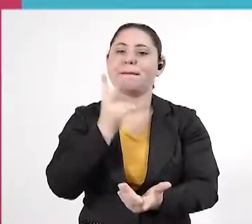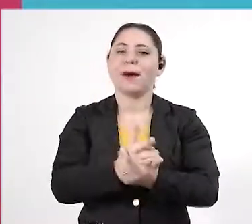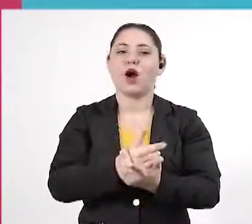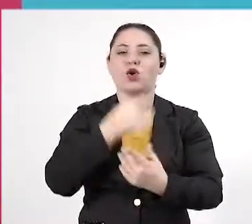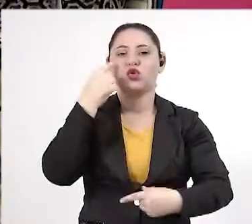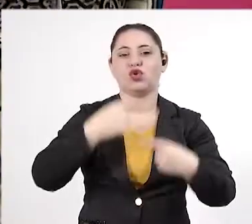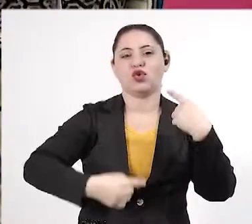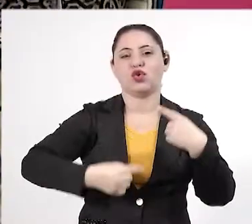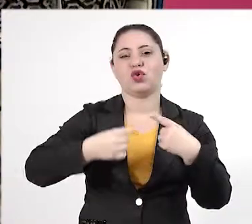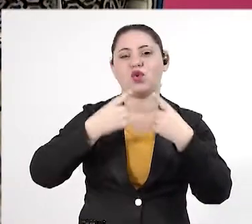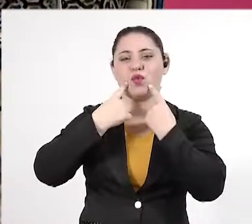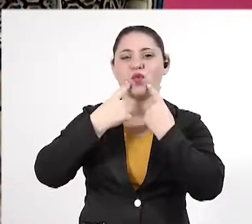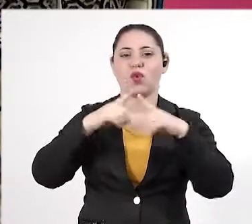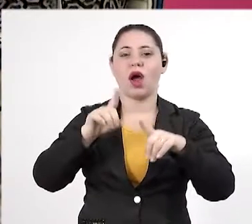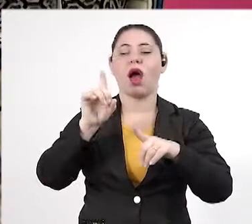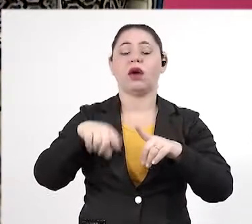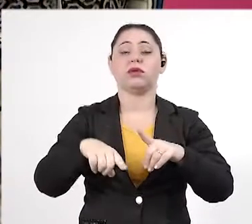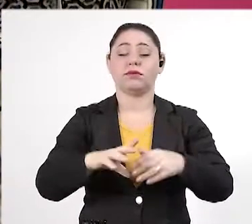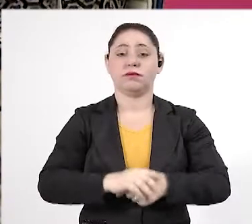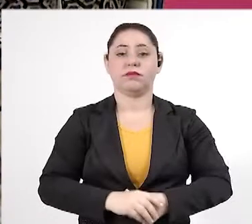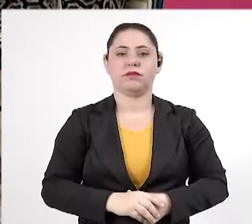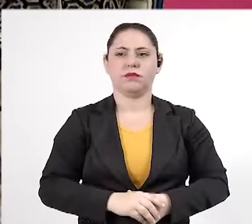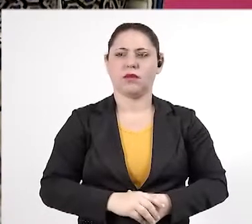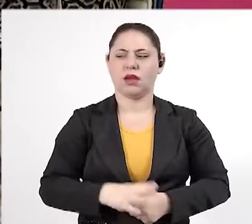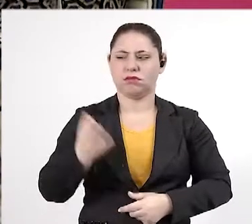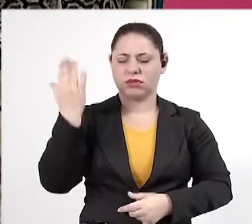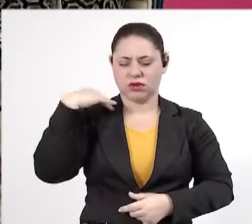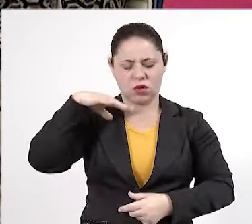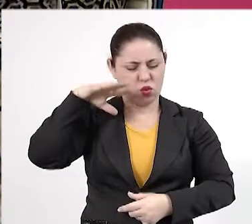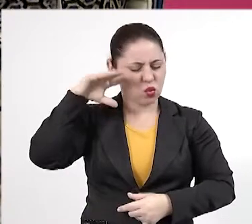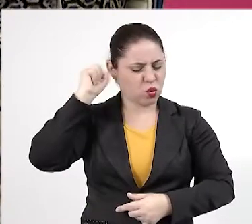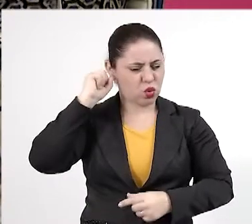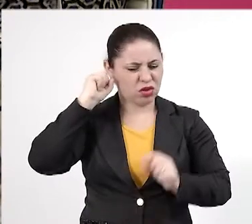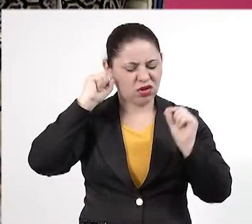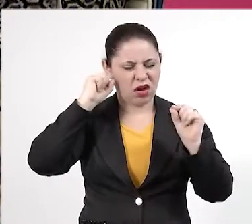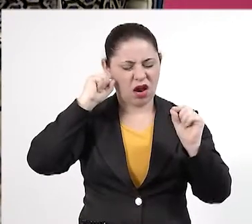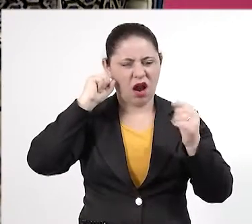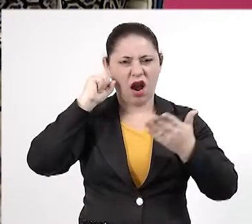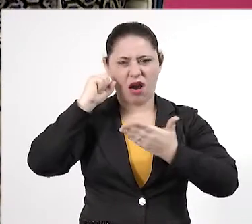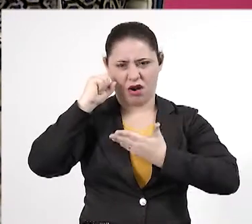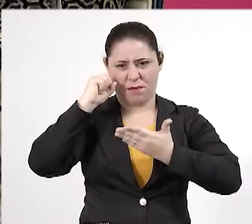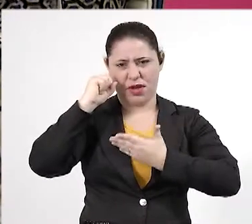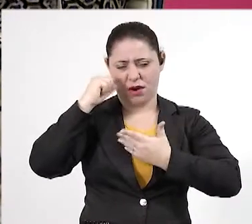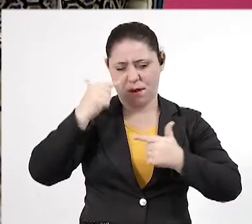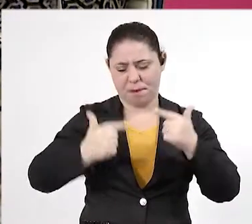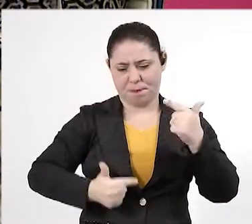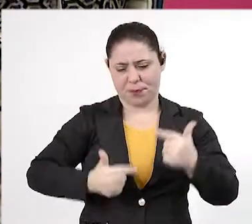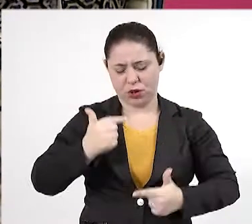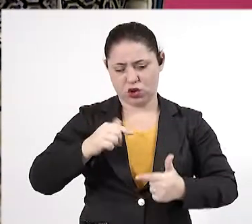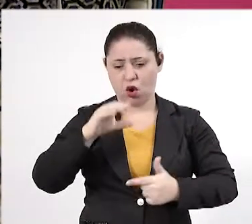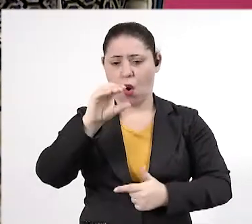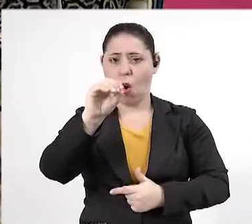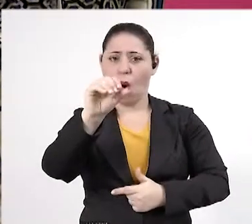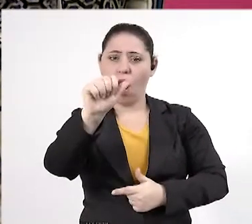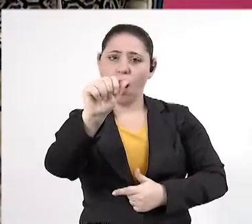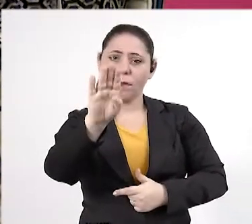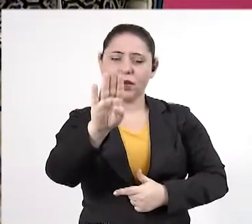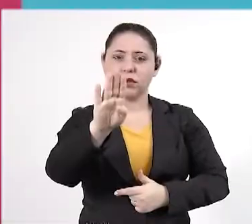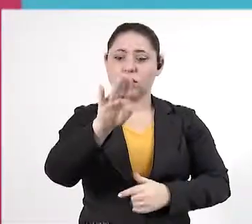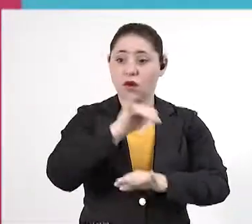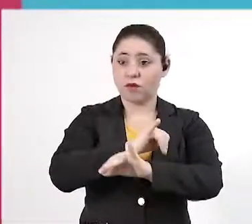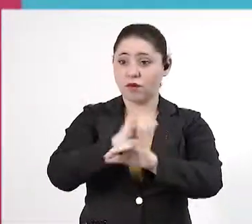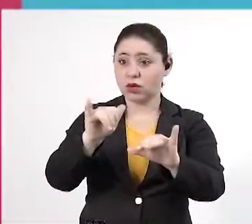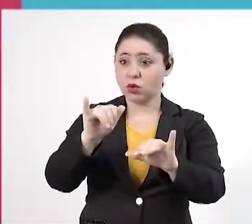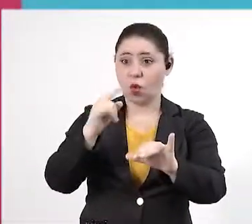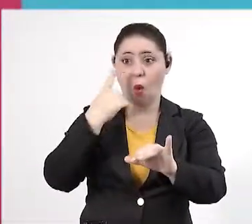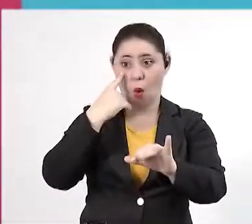mulheres, né? Sempre o discurso é esse. Sim. E eu lembro que uma vez eu escutei de um colega numa política da OAB, né? E